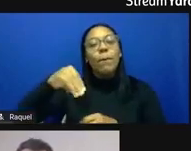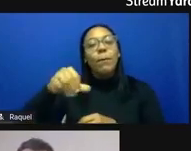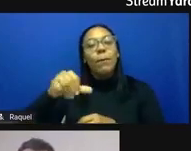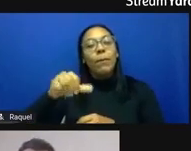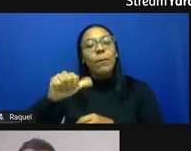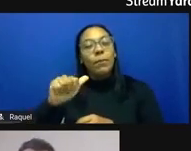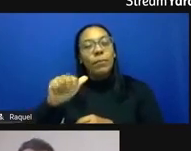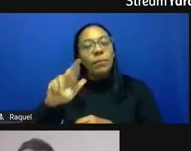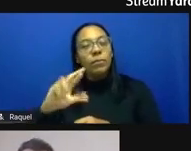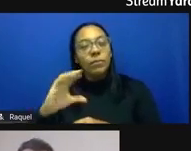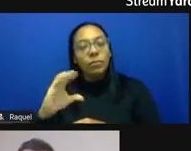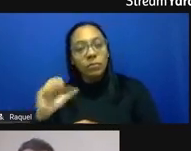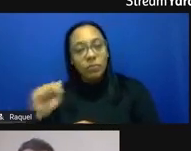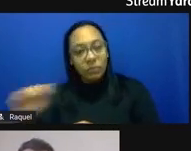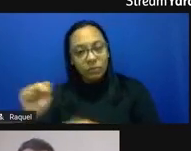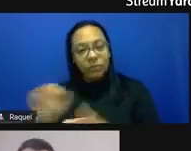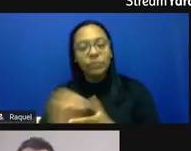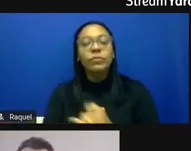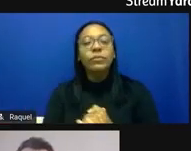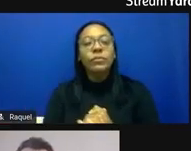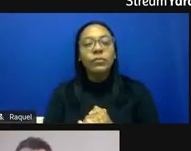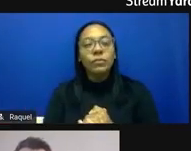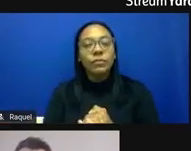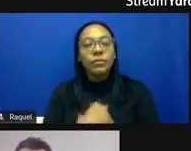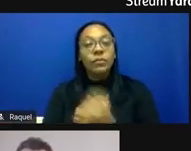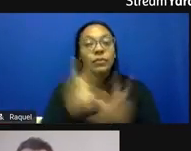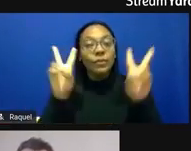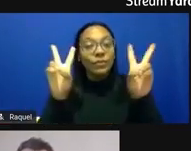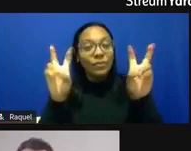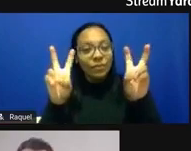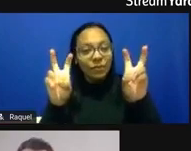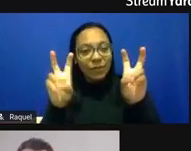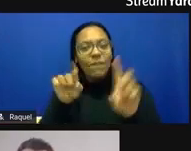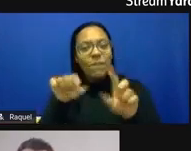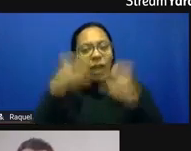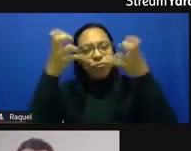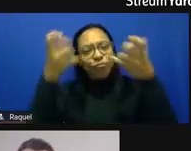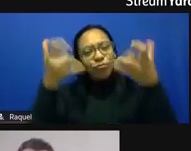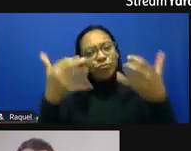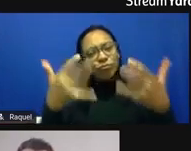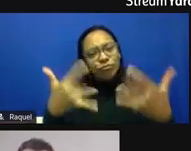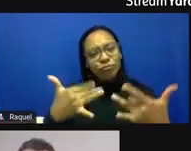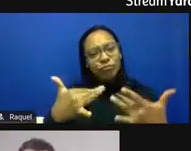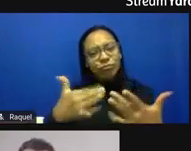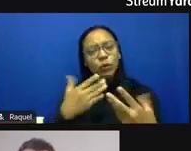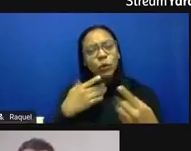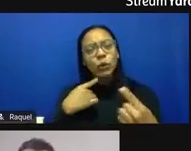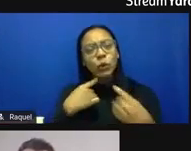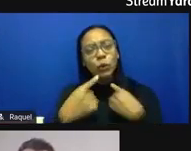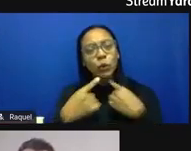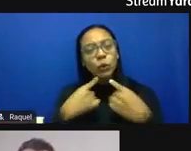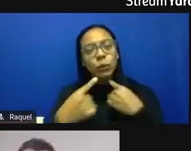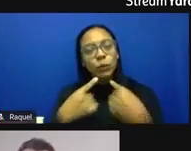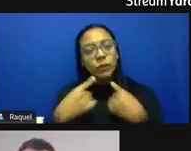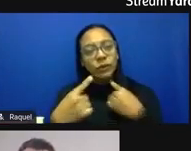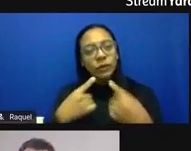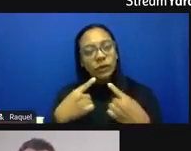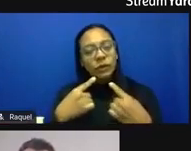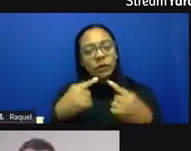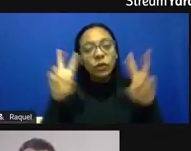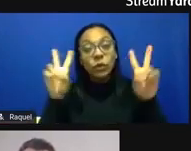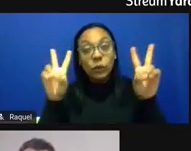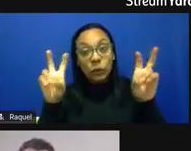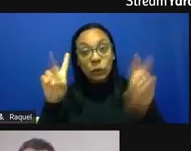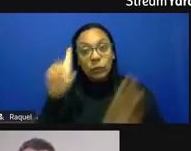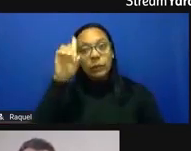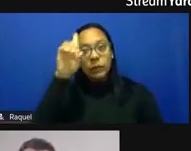mais técnica, digamos assim, sobre esse assunto. Ele vai esclarecer algumas dúvidas com relação ao